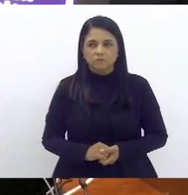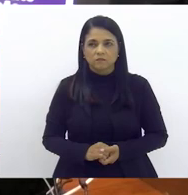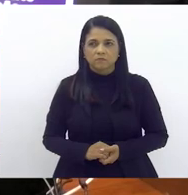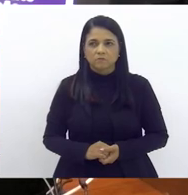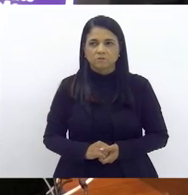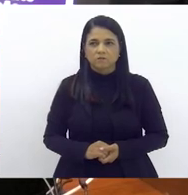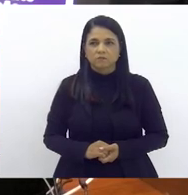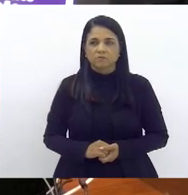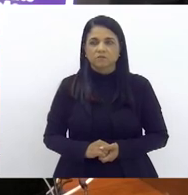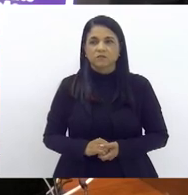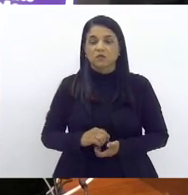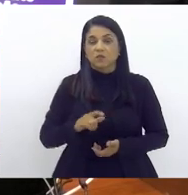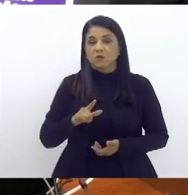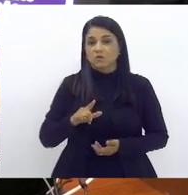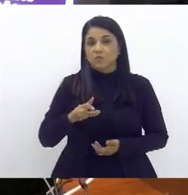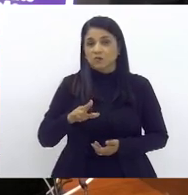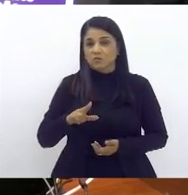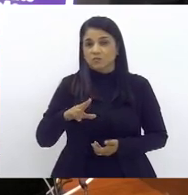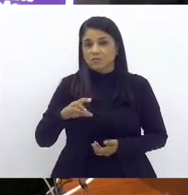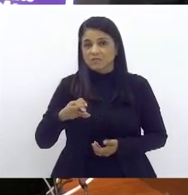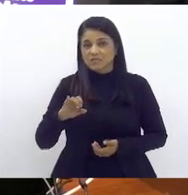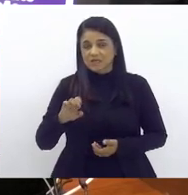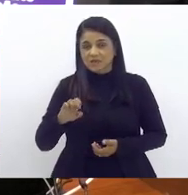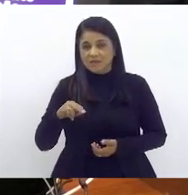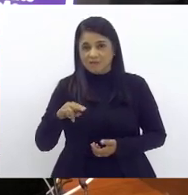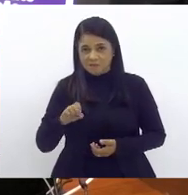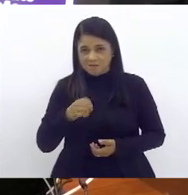Luciene, querida. Fez boa viagem?